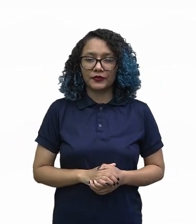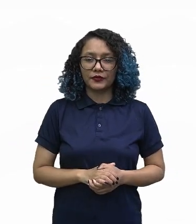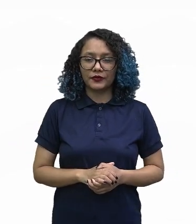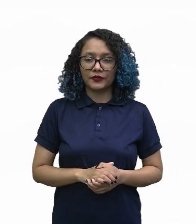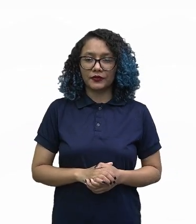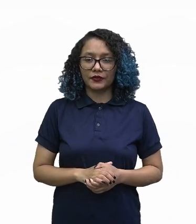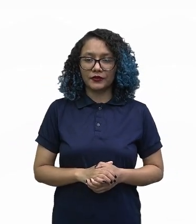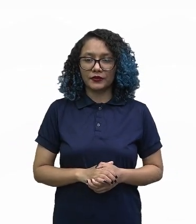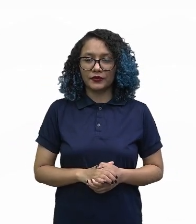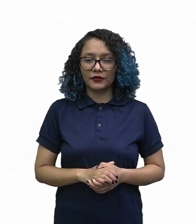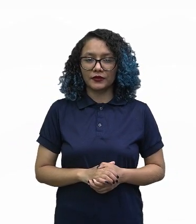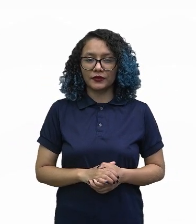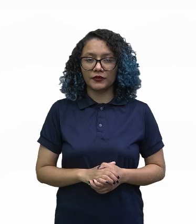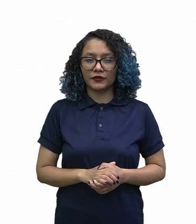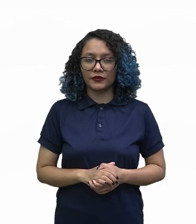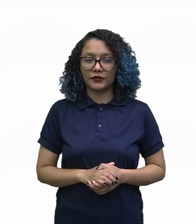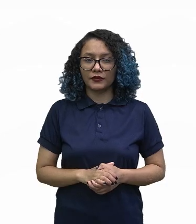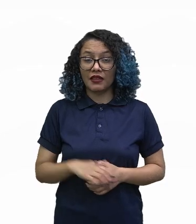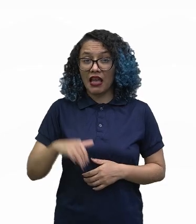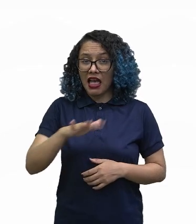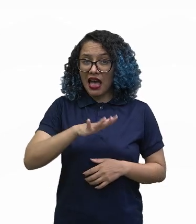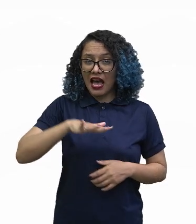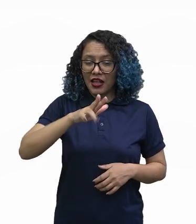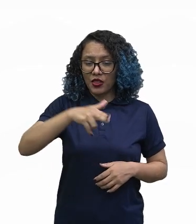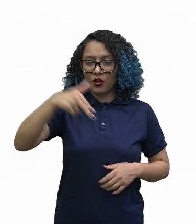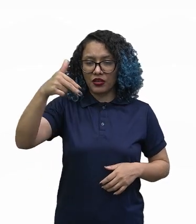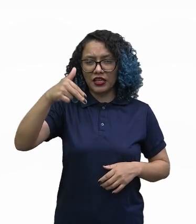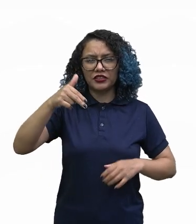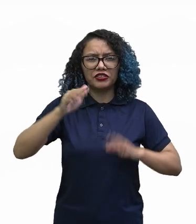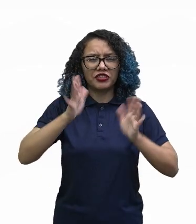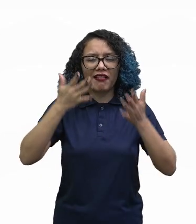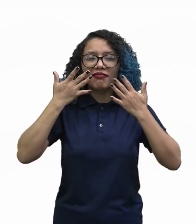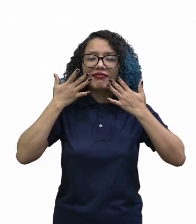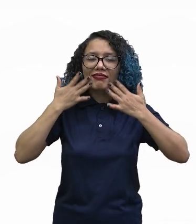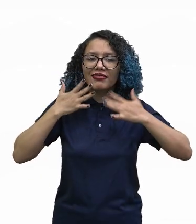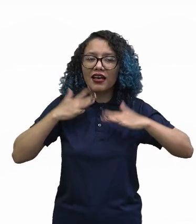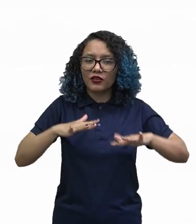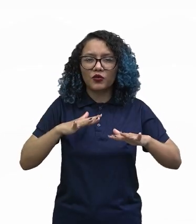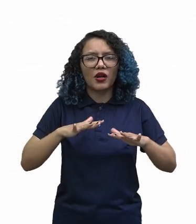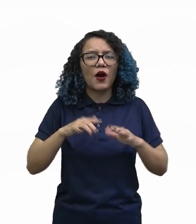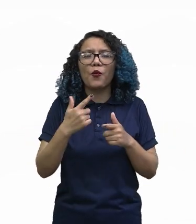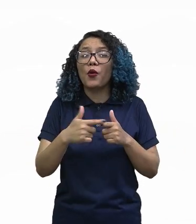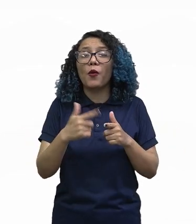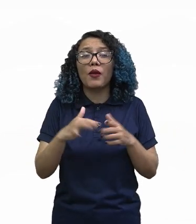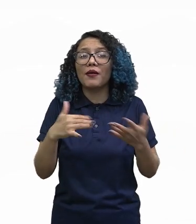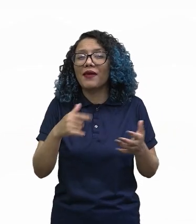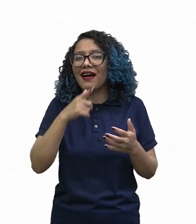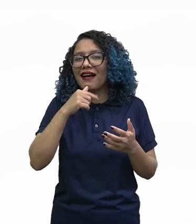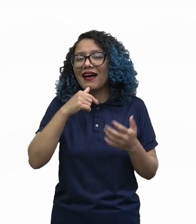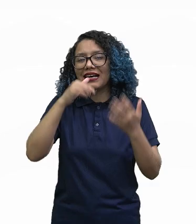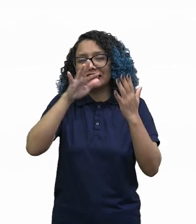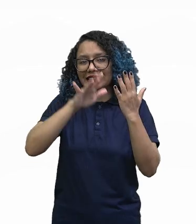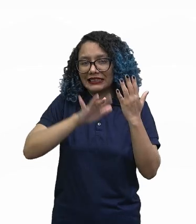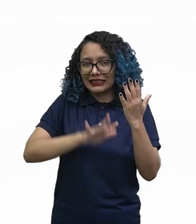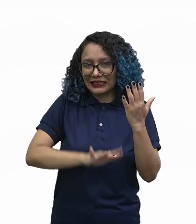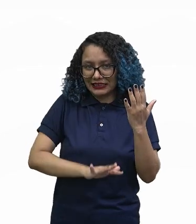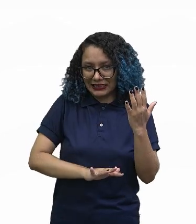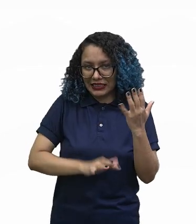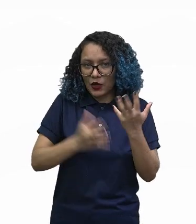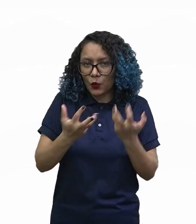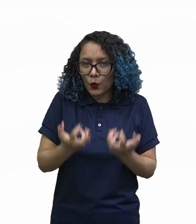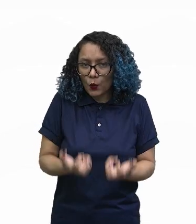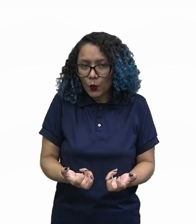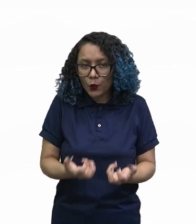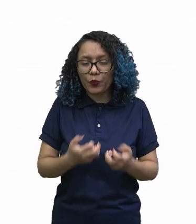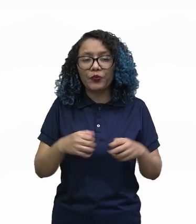geral, naturalmente, essa região já sofre com a seca. Então, para piorar essa